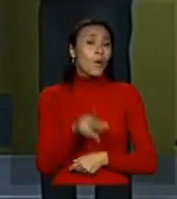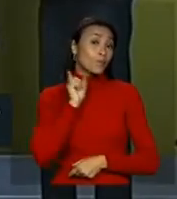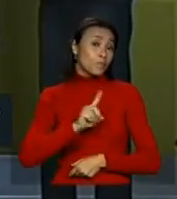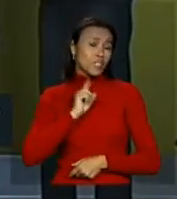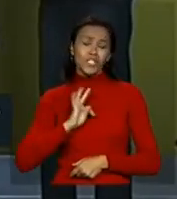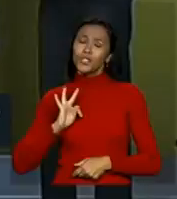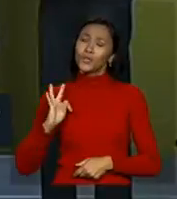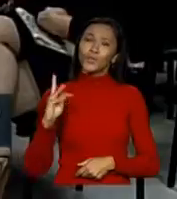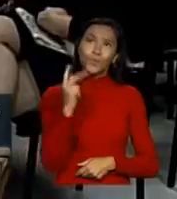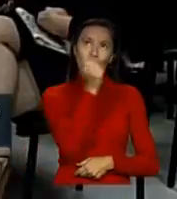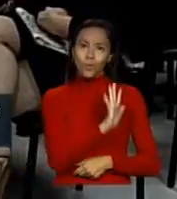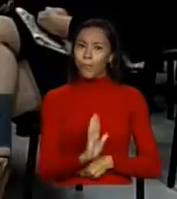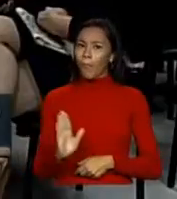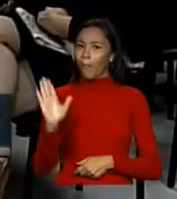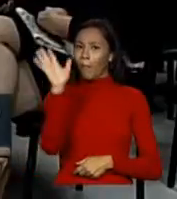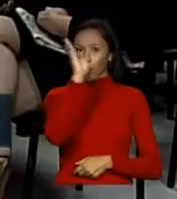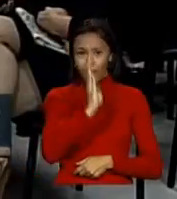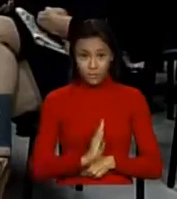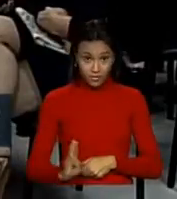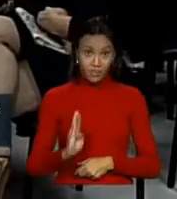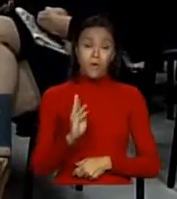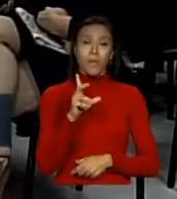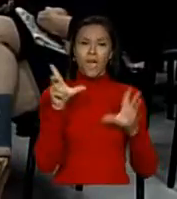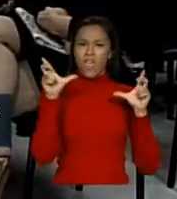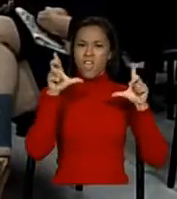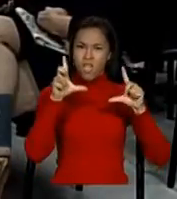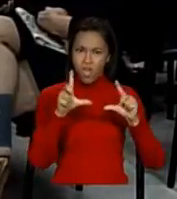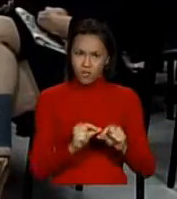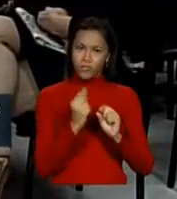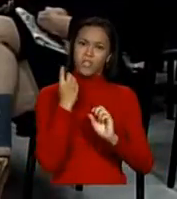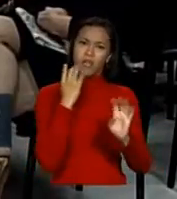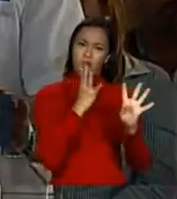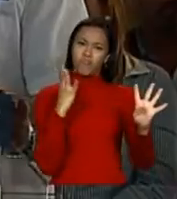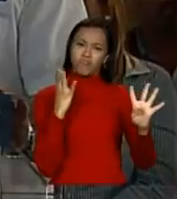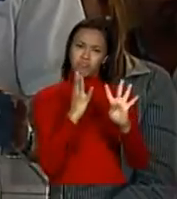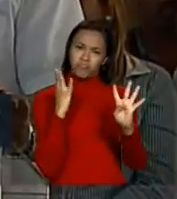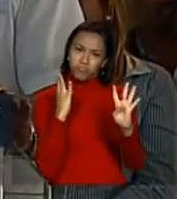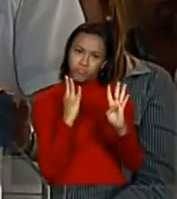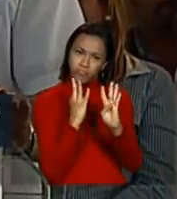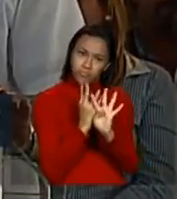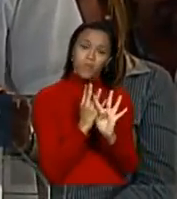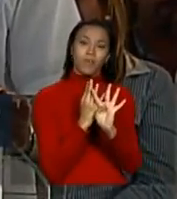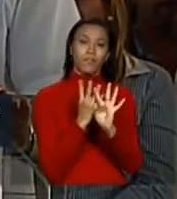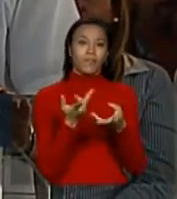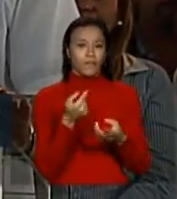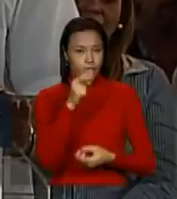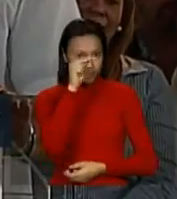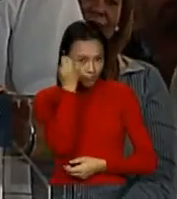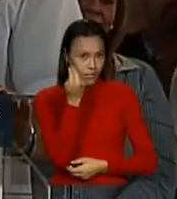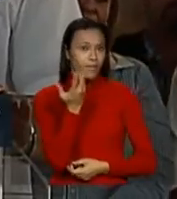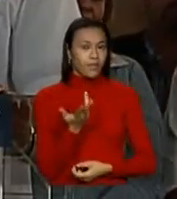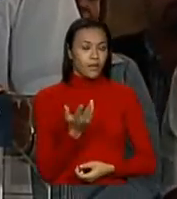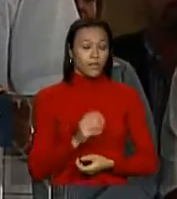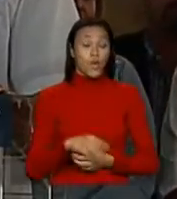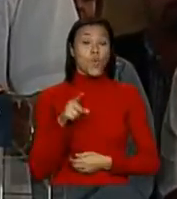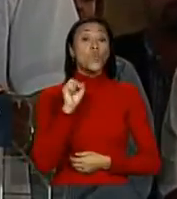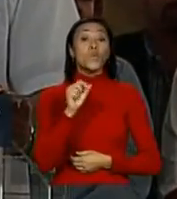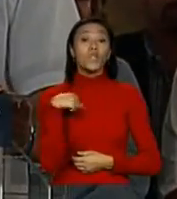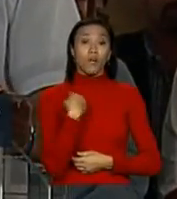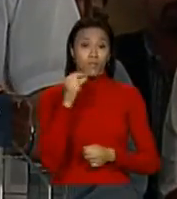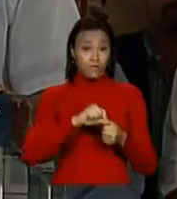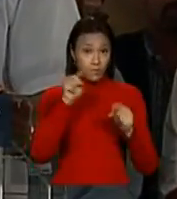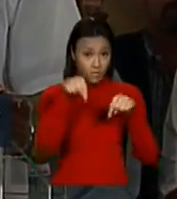todo o Brasil com essas ações para reduzir as filas de cirurgia de catarata o melhor atendimento o que nós fazemos